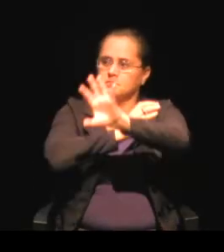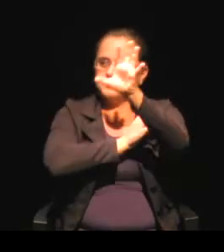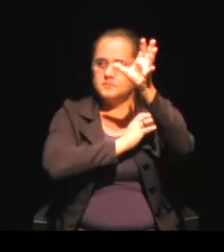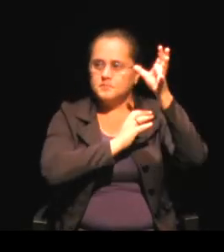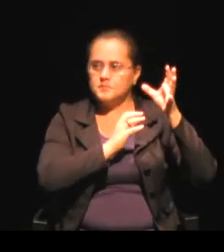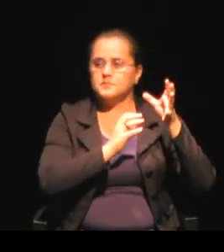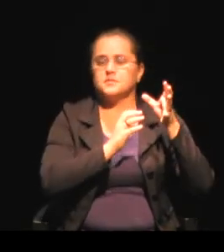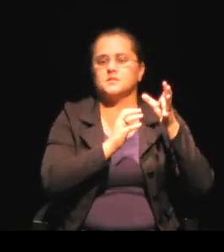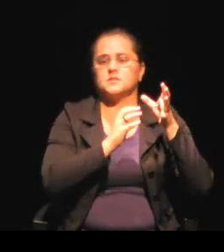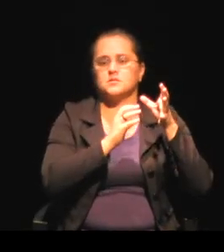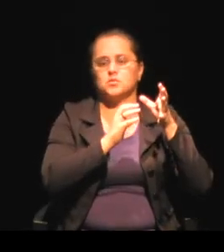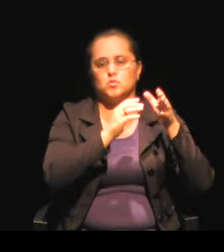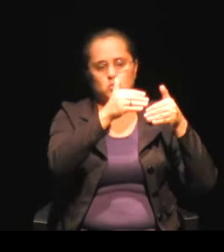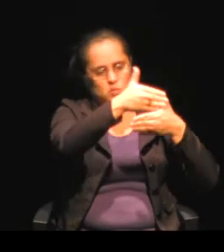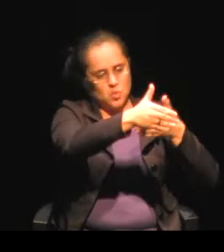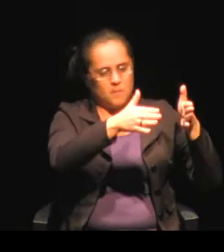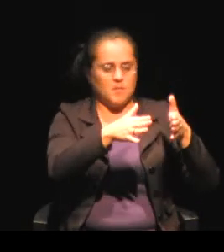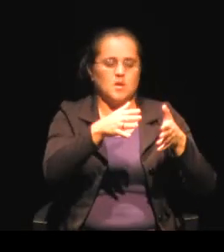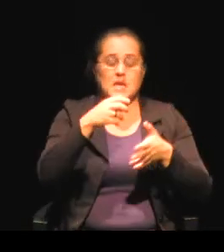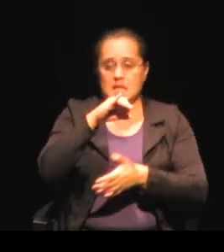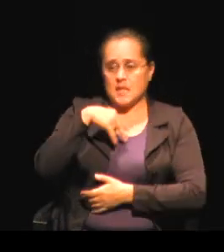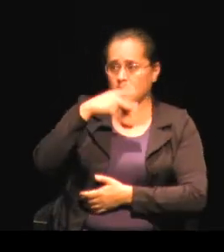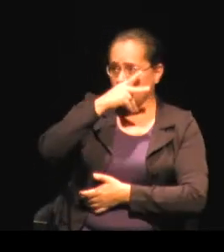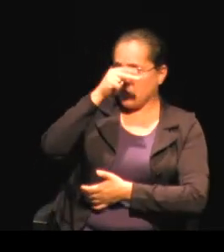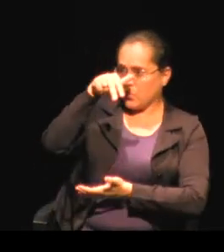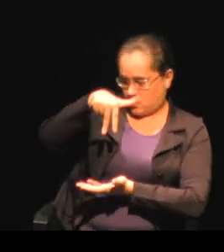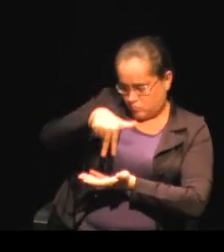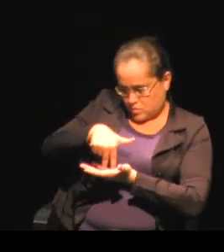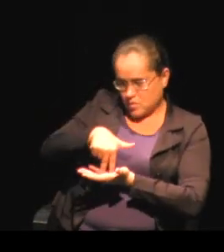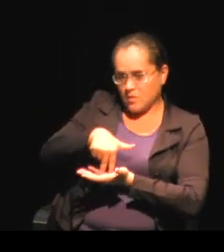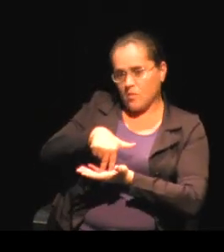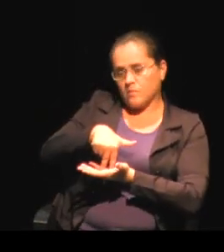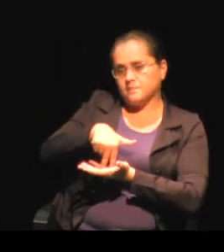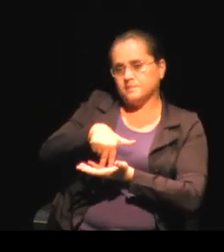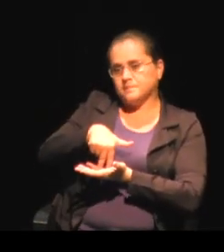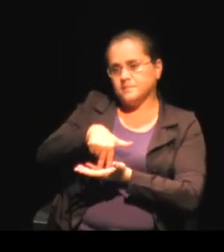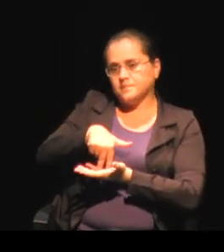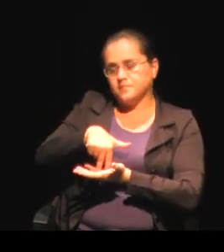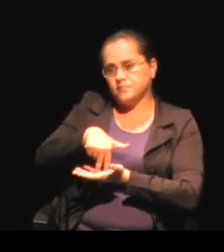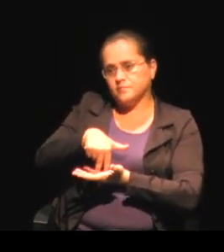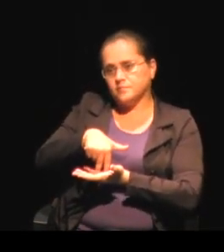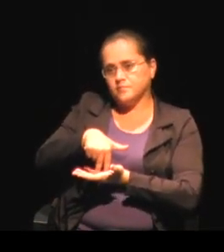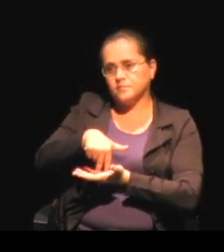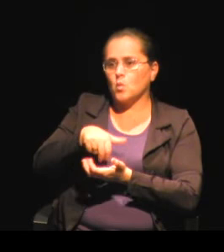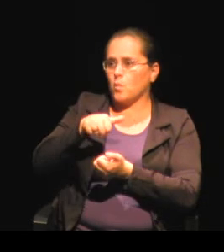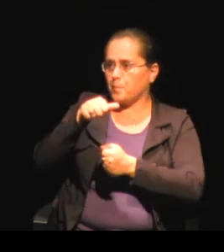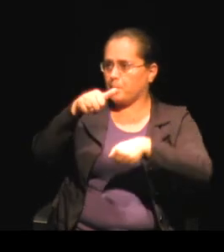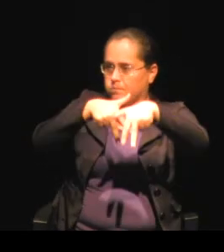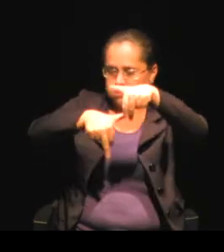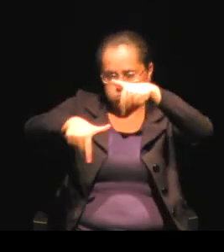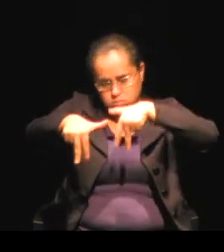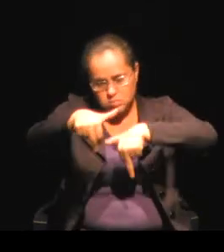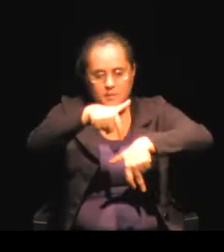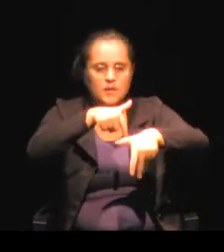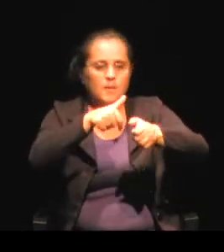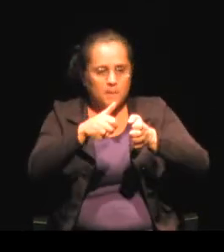mesma maneira por sobre esse bloco aqui. E quem está no chão, vendo a Torre Malakoff, a pessoa que está,